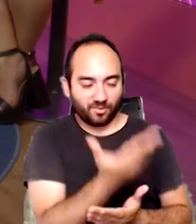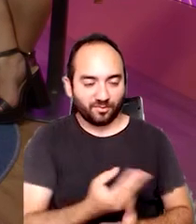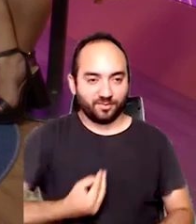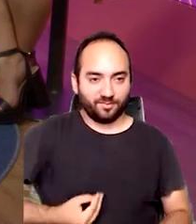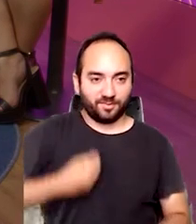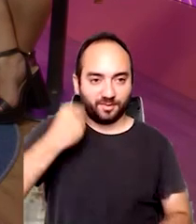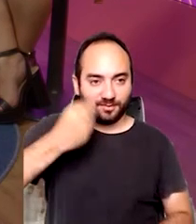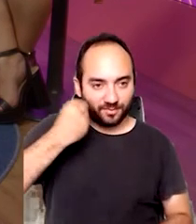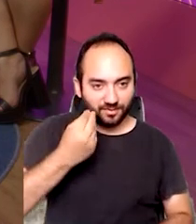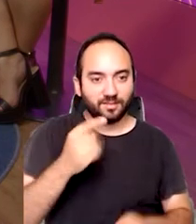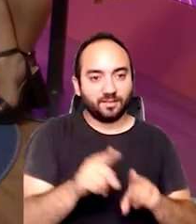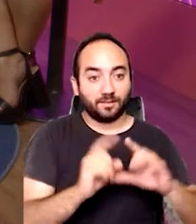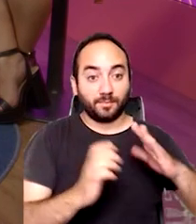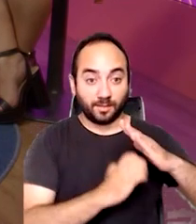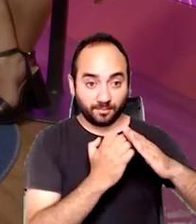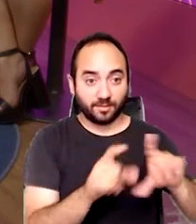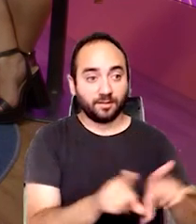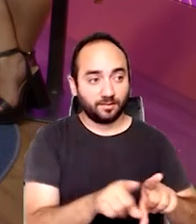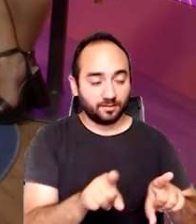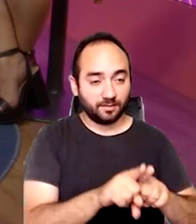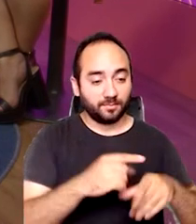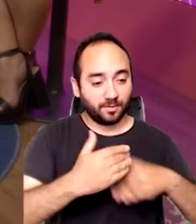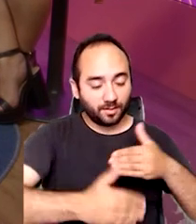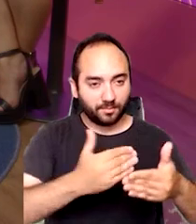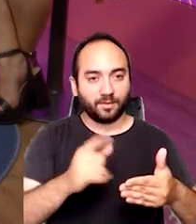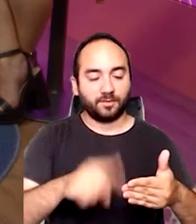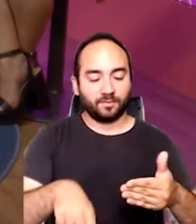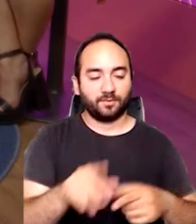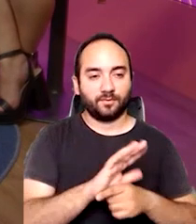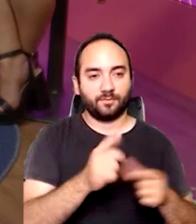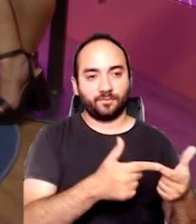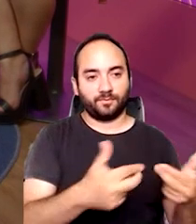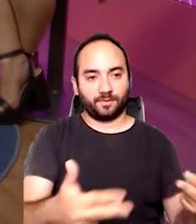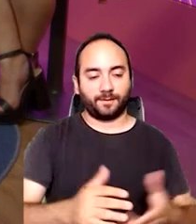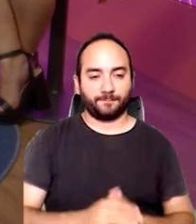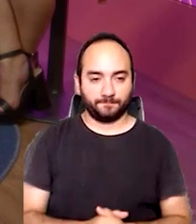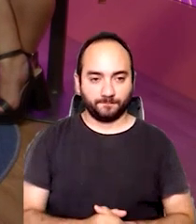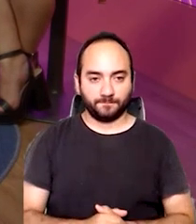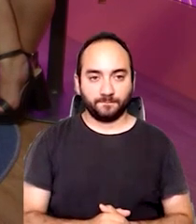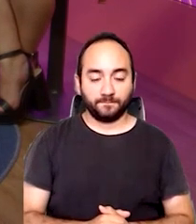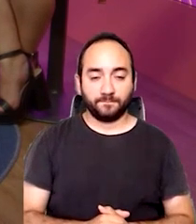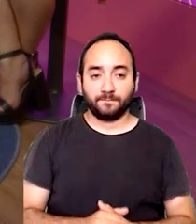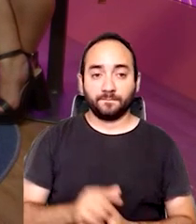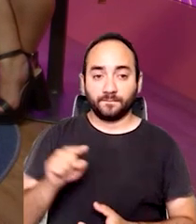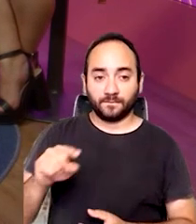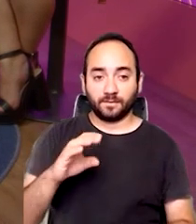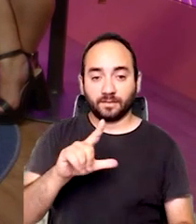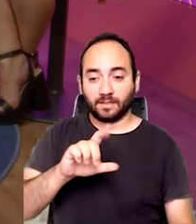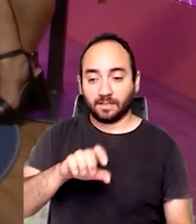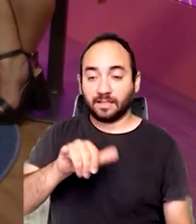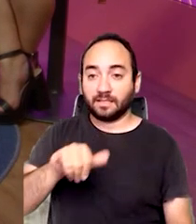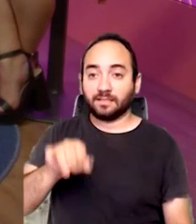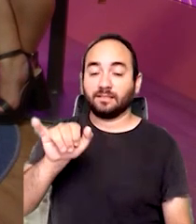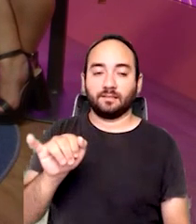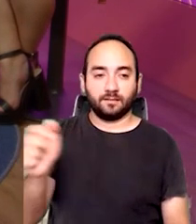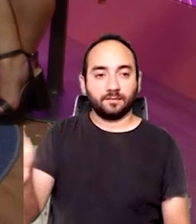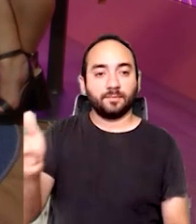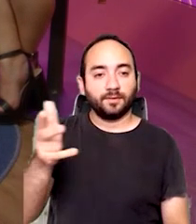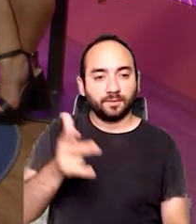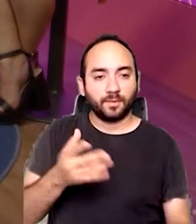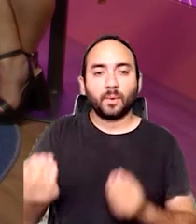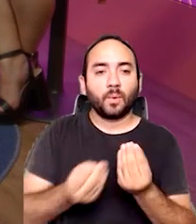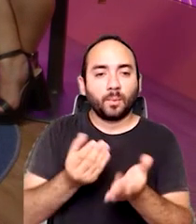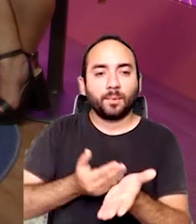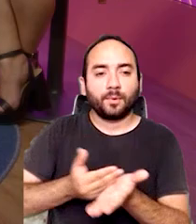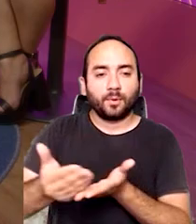de vocês Da da empresa através do vídeo e você C fala pra